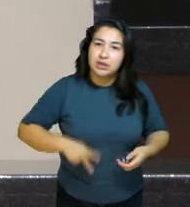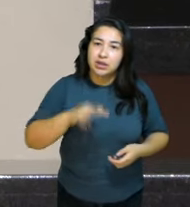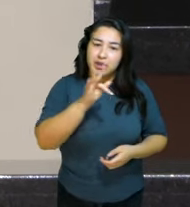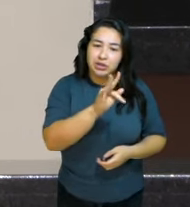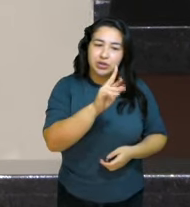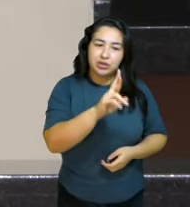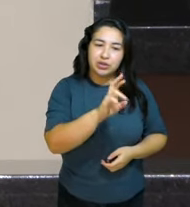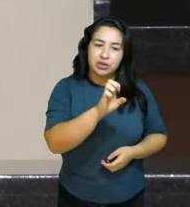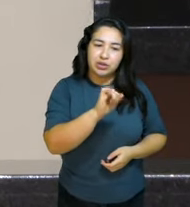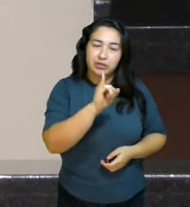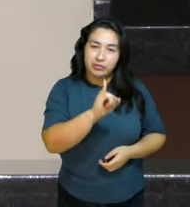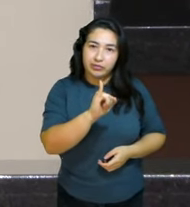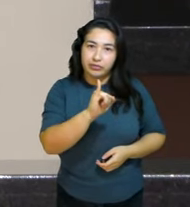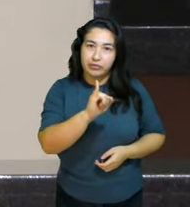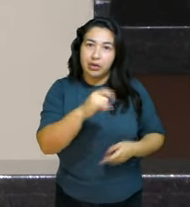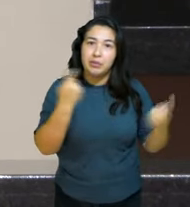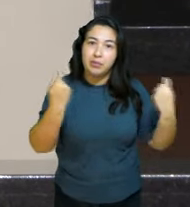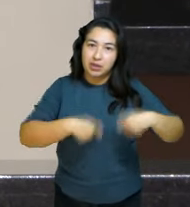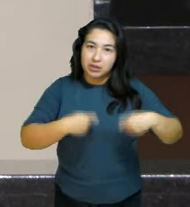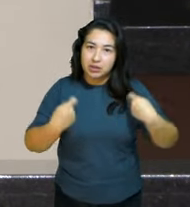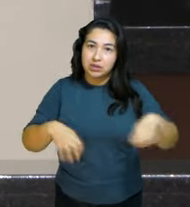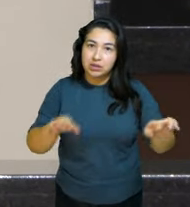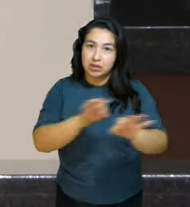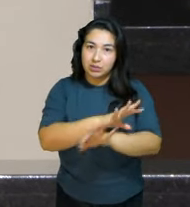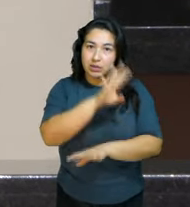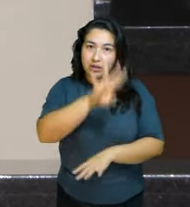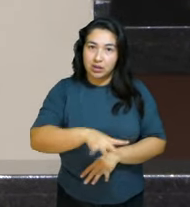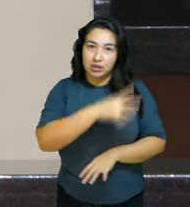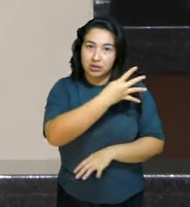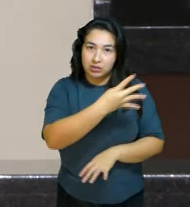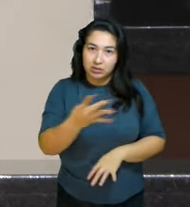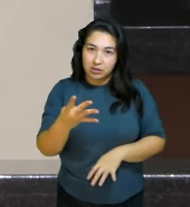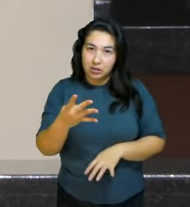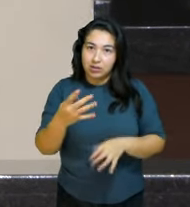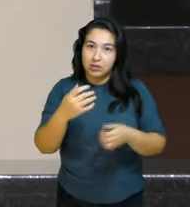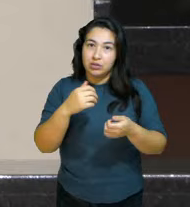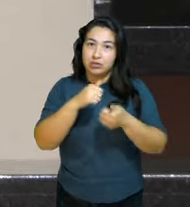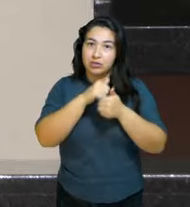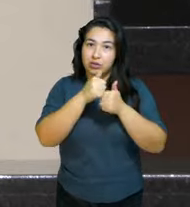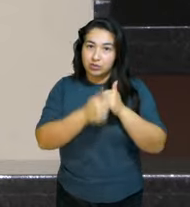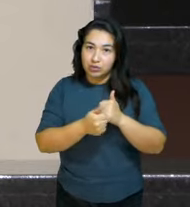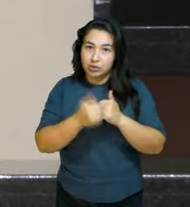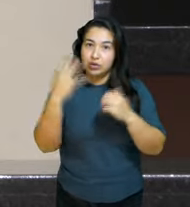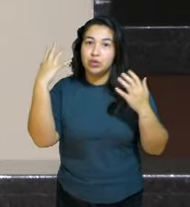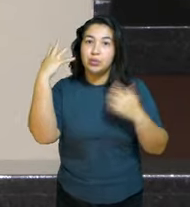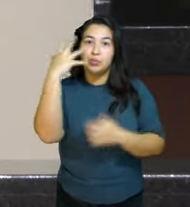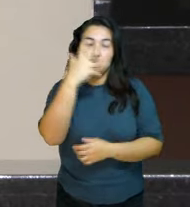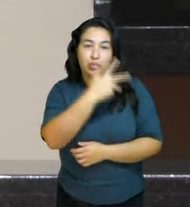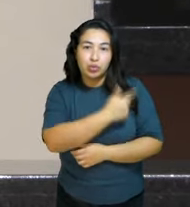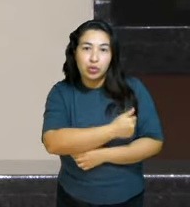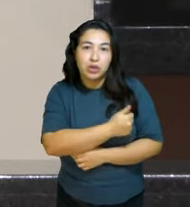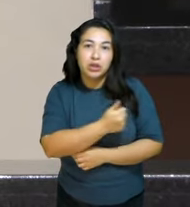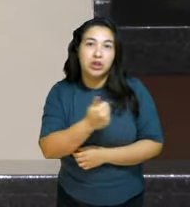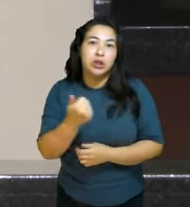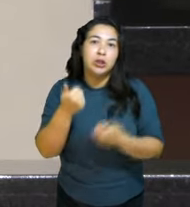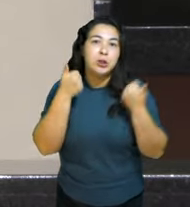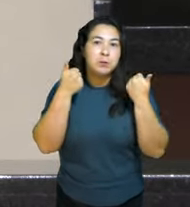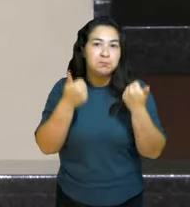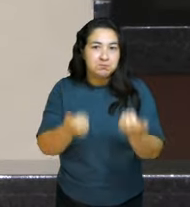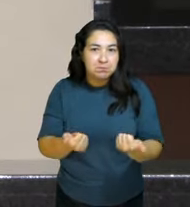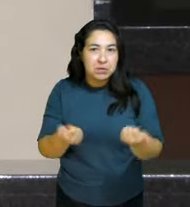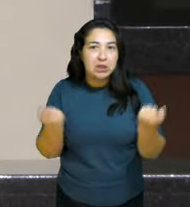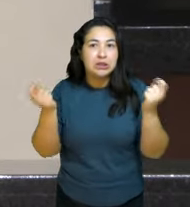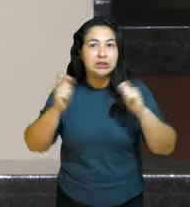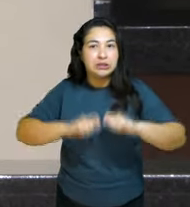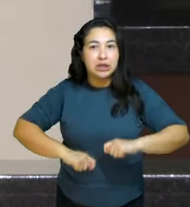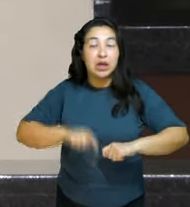para terminar esse calendário esportivo de uma forma bonita, de uma forma que realmente o